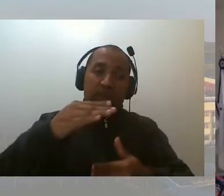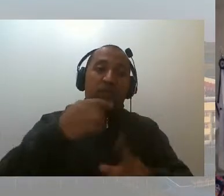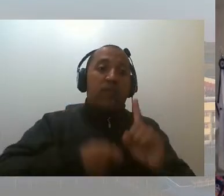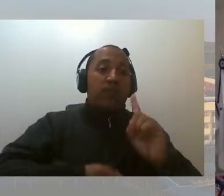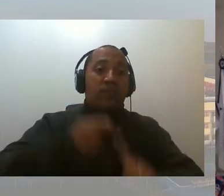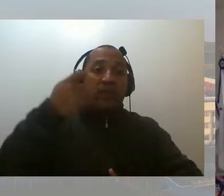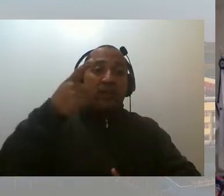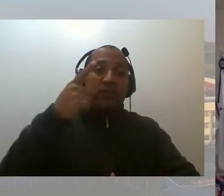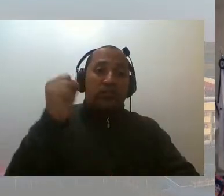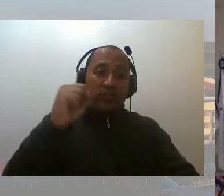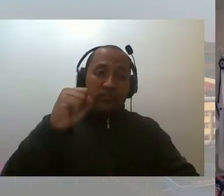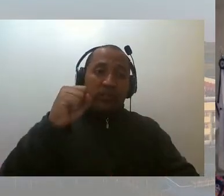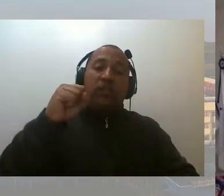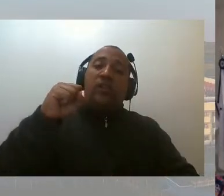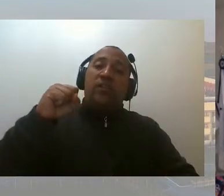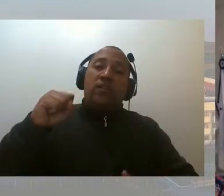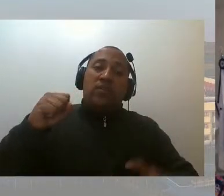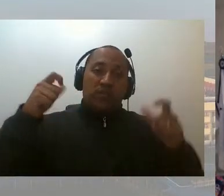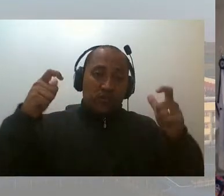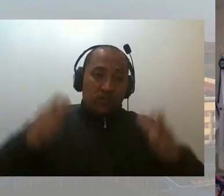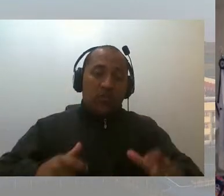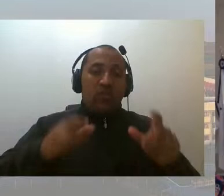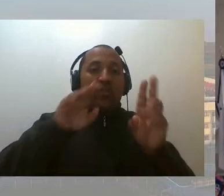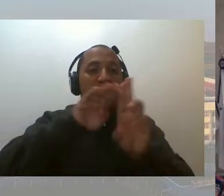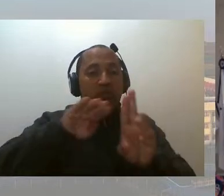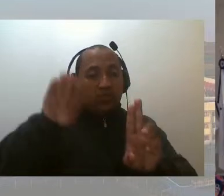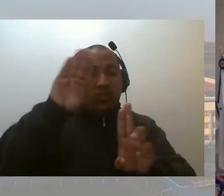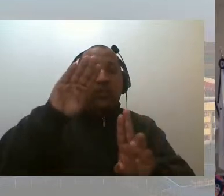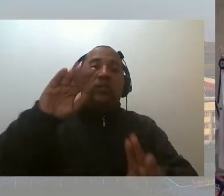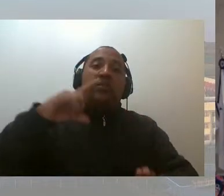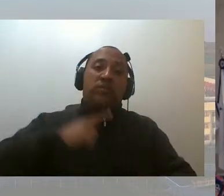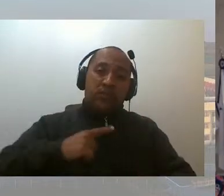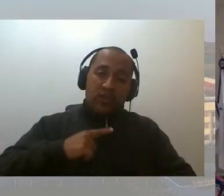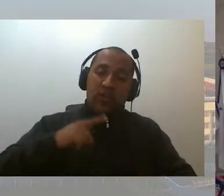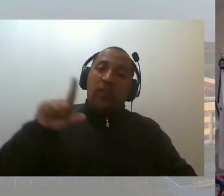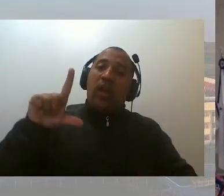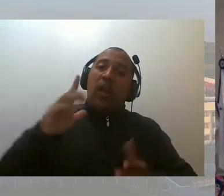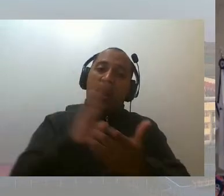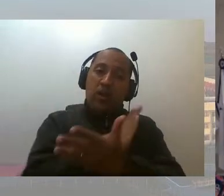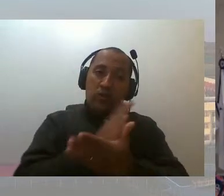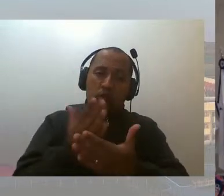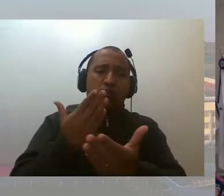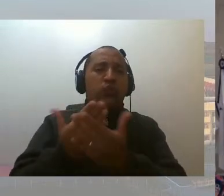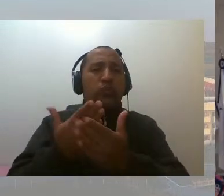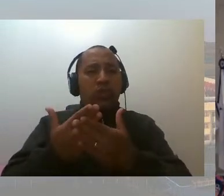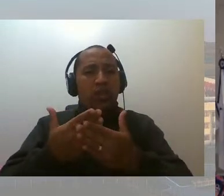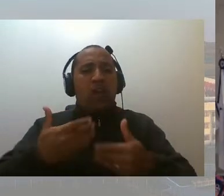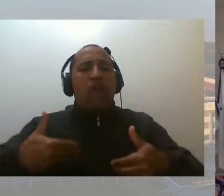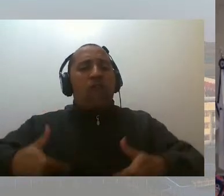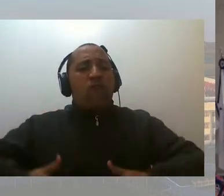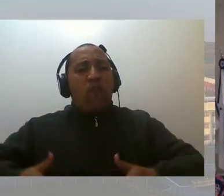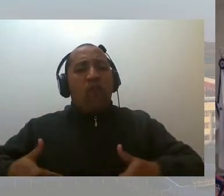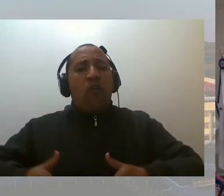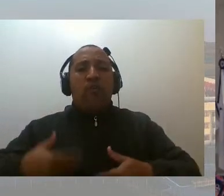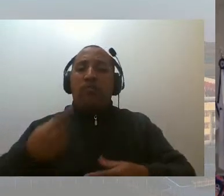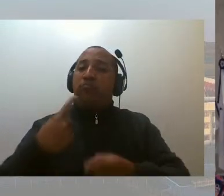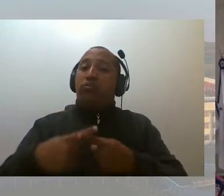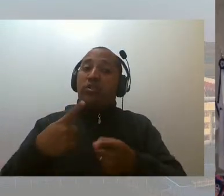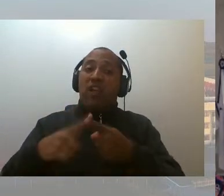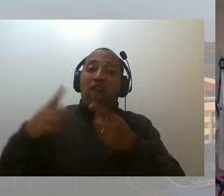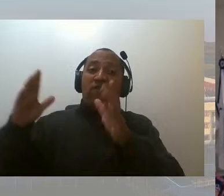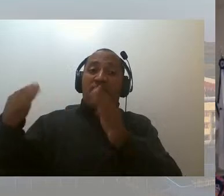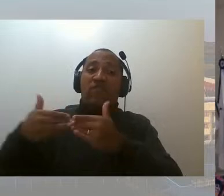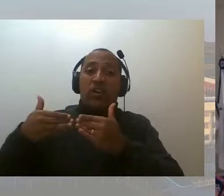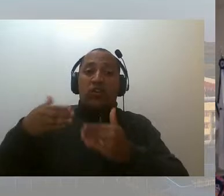meses neste mesmo Consune que os estudantes passavam fome em detrimento do fechamento do